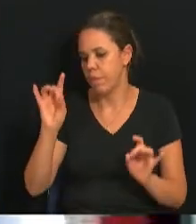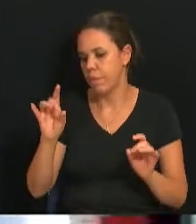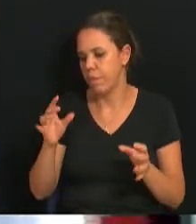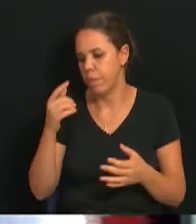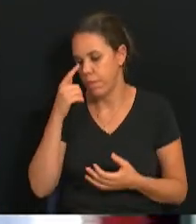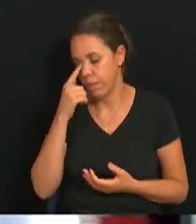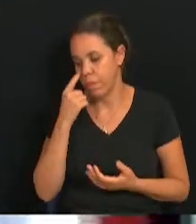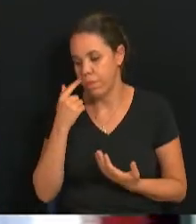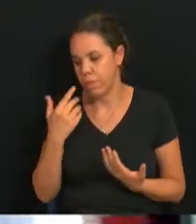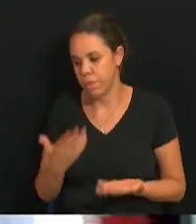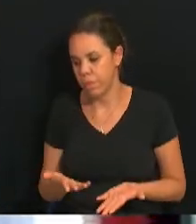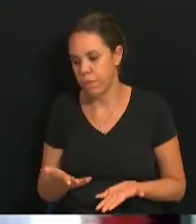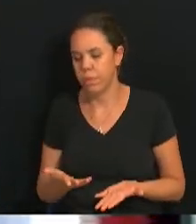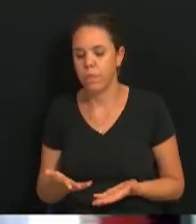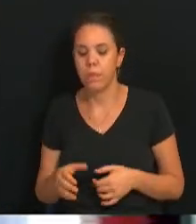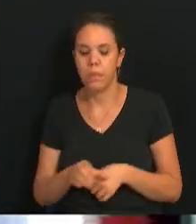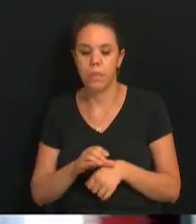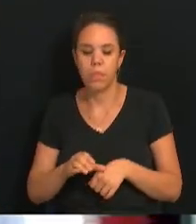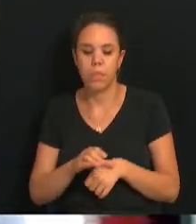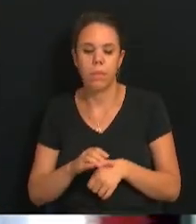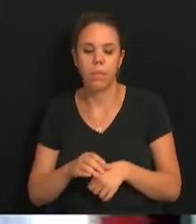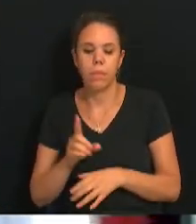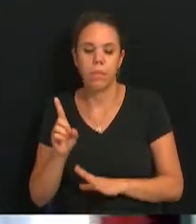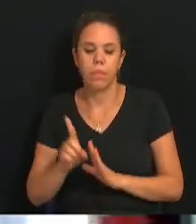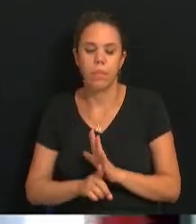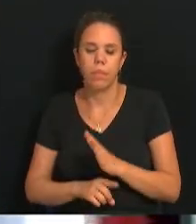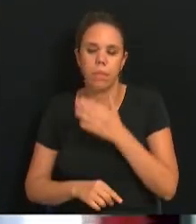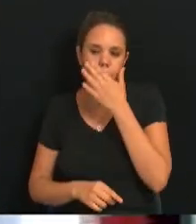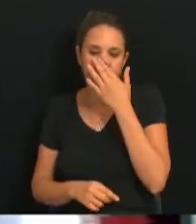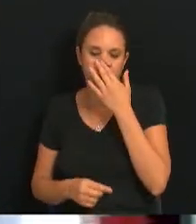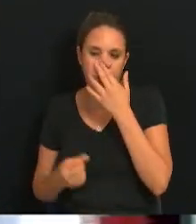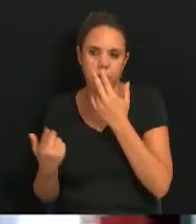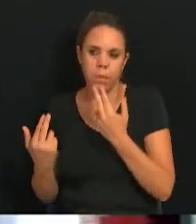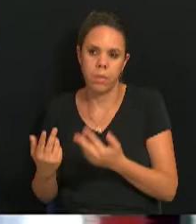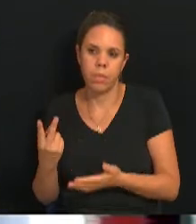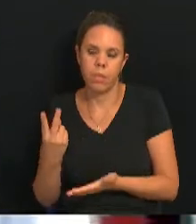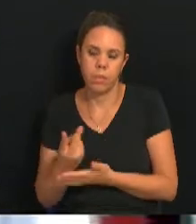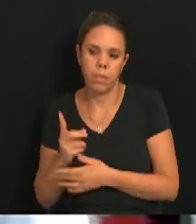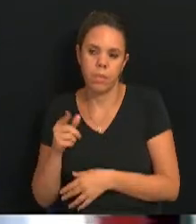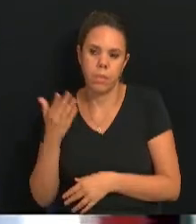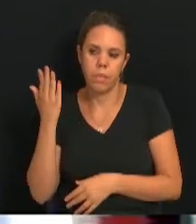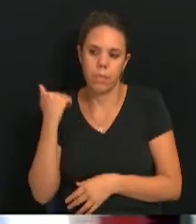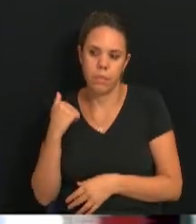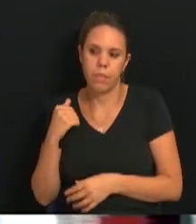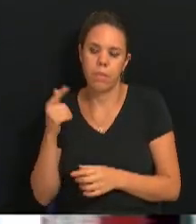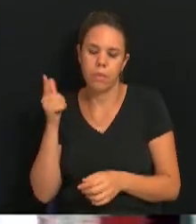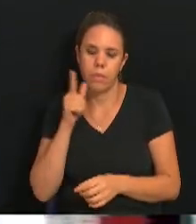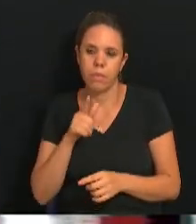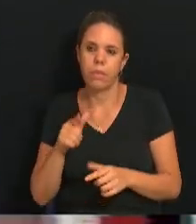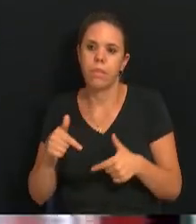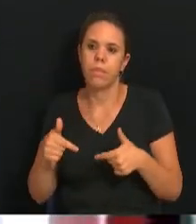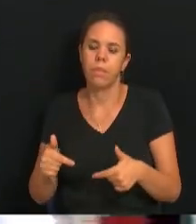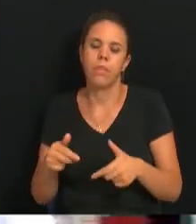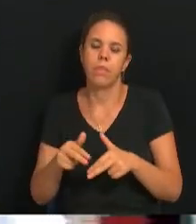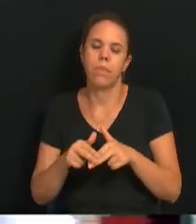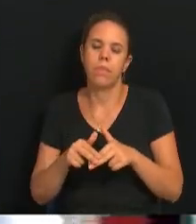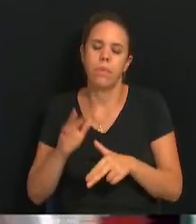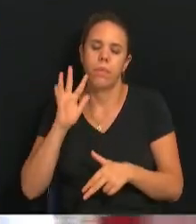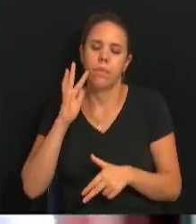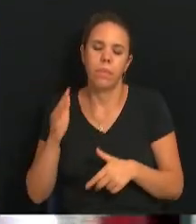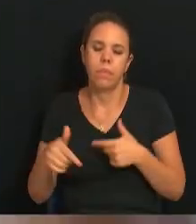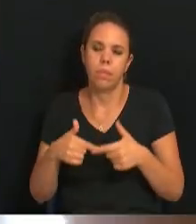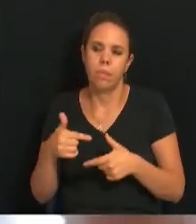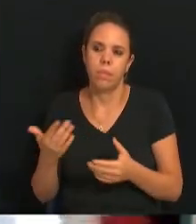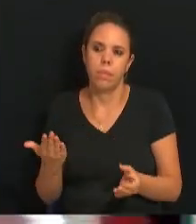maior da nossa Constituição, esses direitos. Ao mesmo tempo que isso a gente entende que era uma conquista, porque justamente é fruto desses